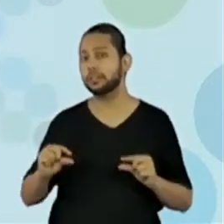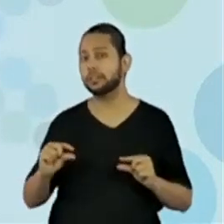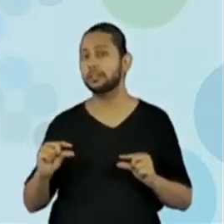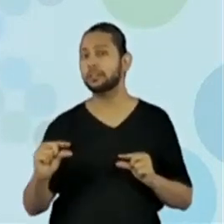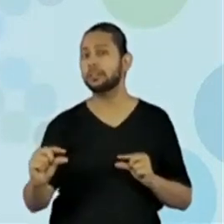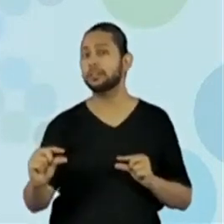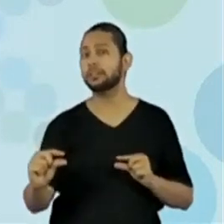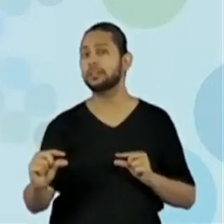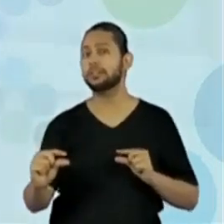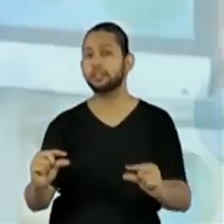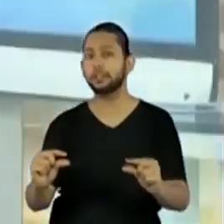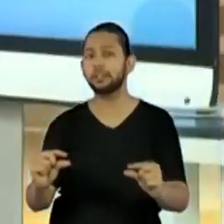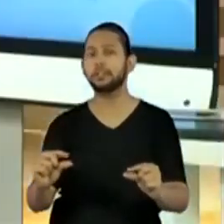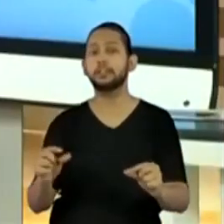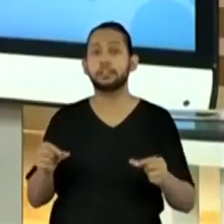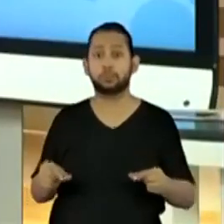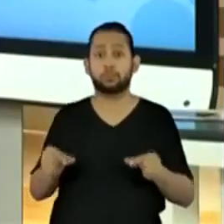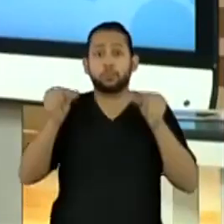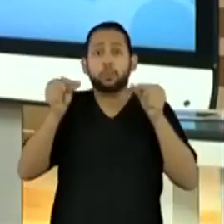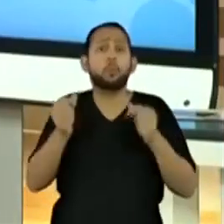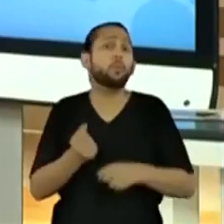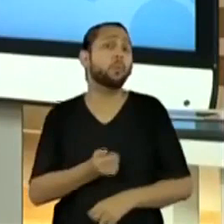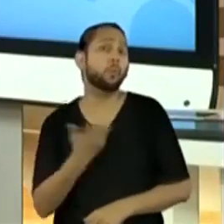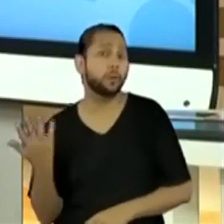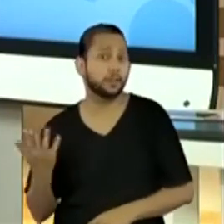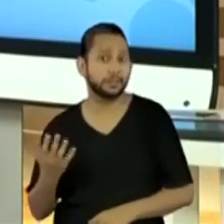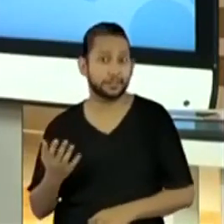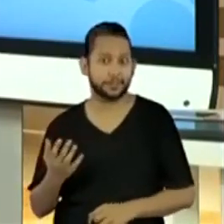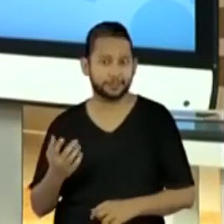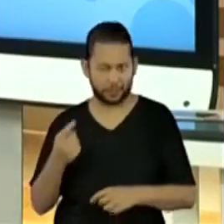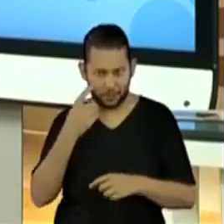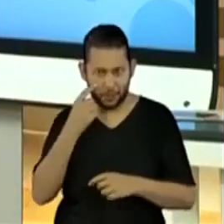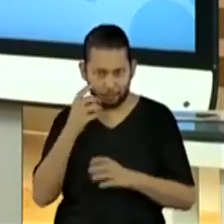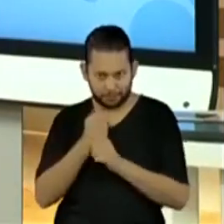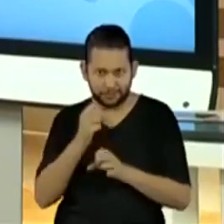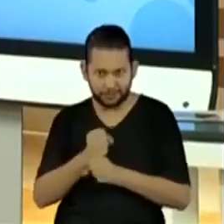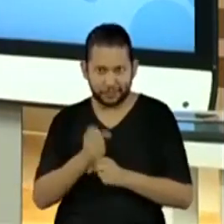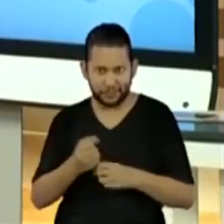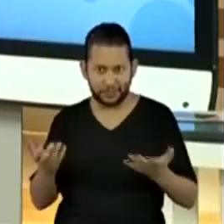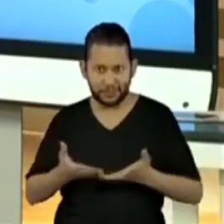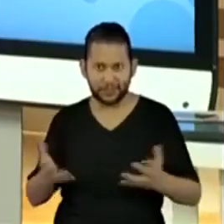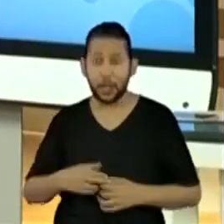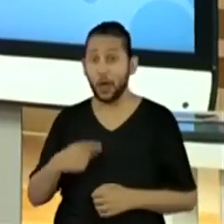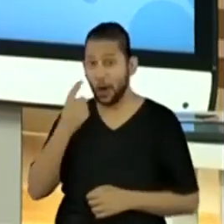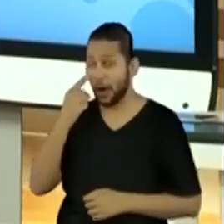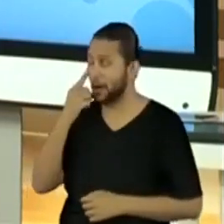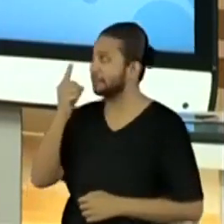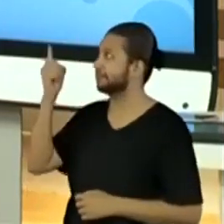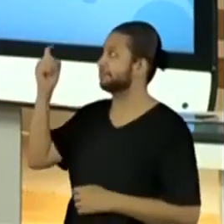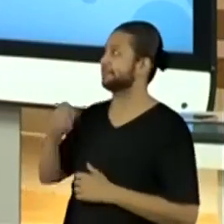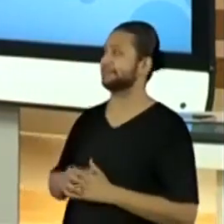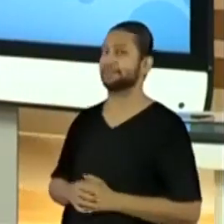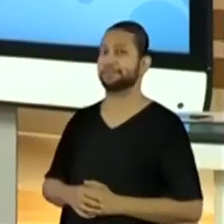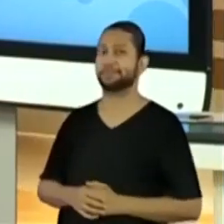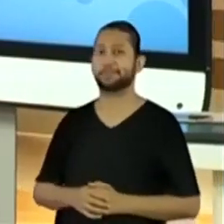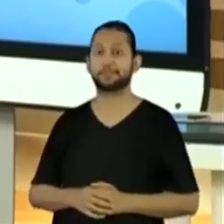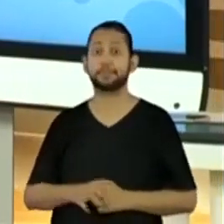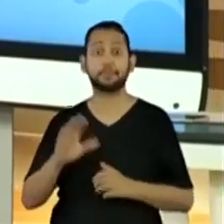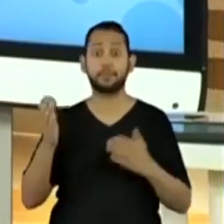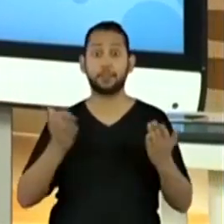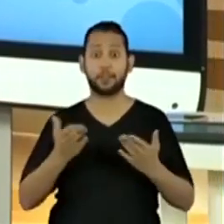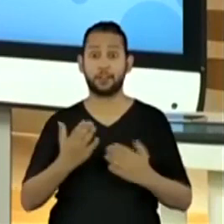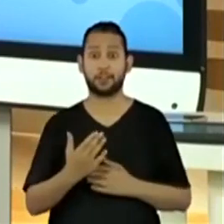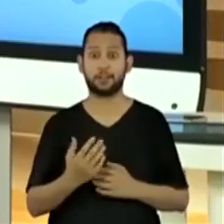E vamos pensar então. Então, aqui, nessa parte da frente, eu